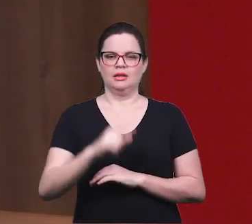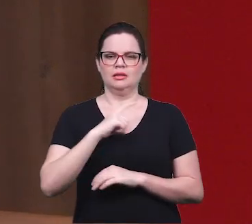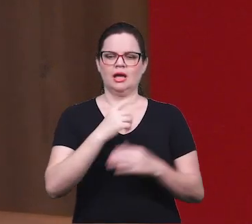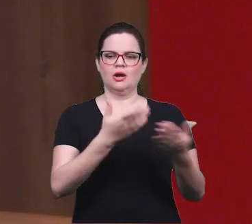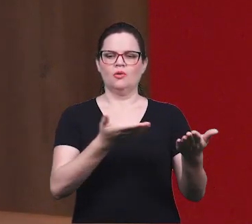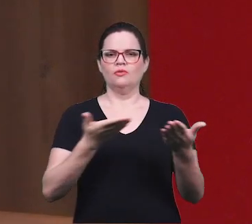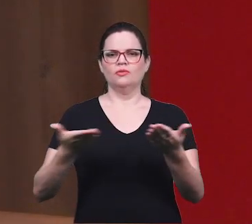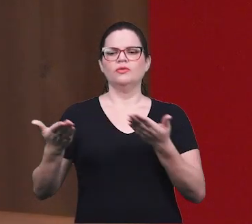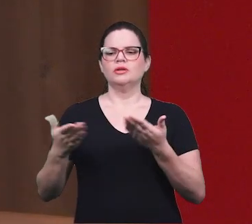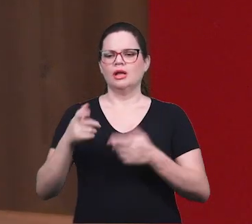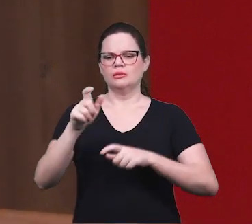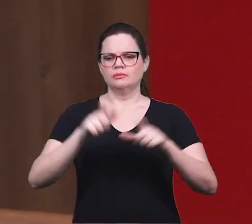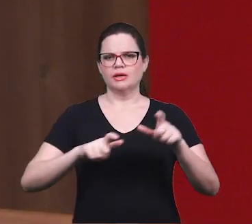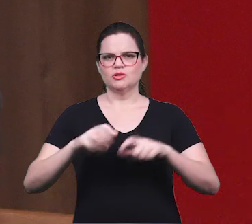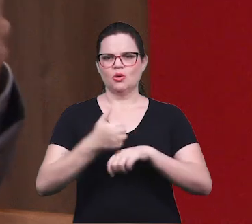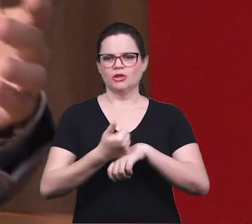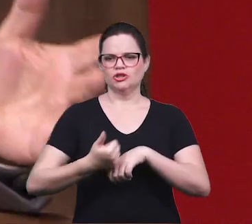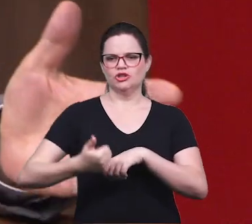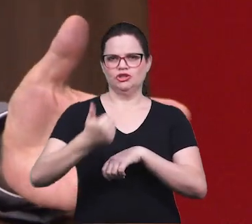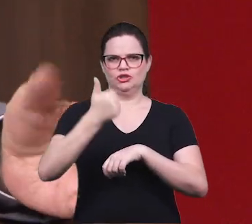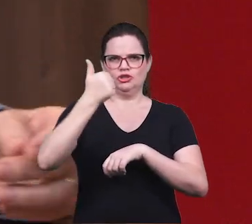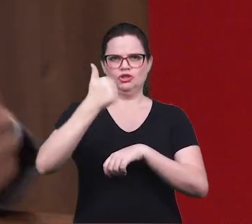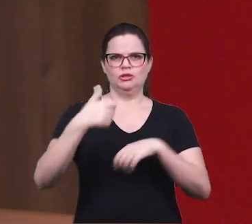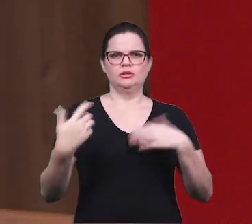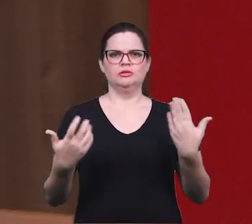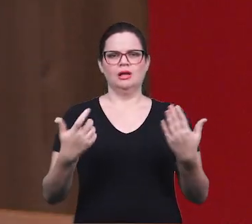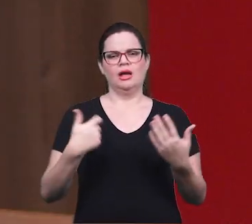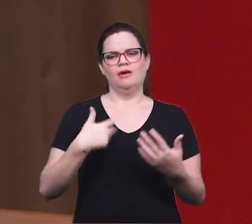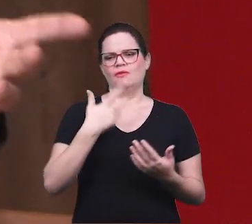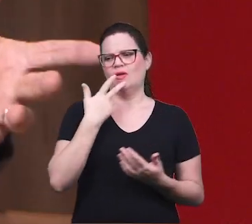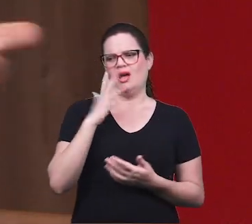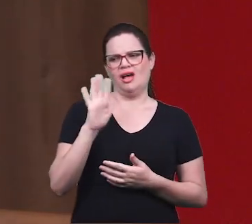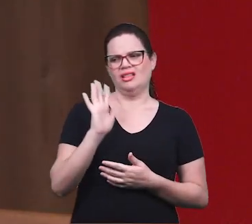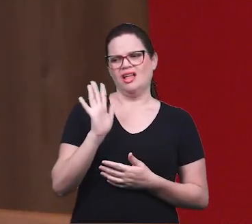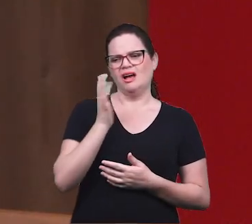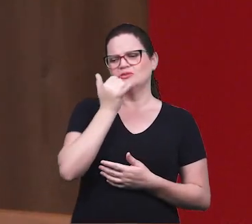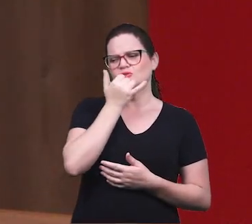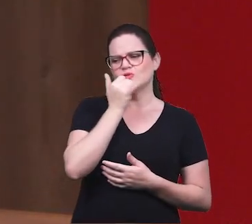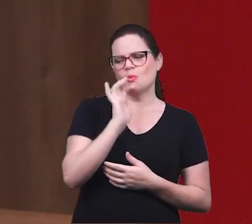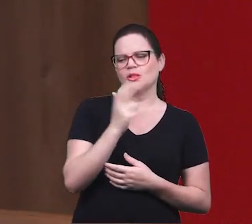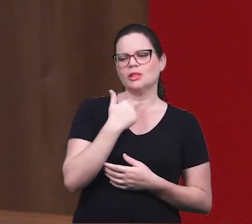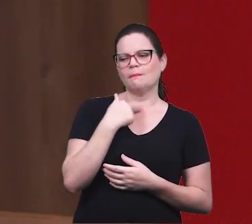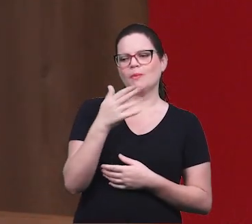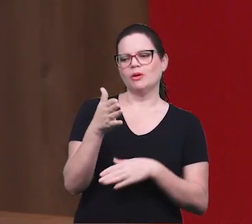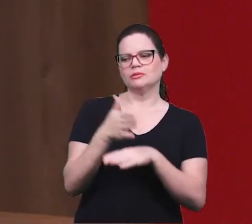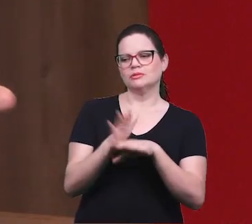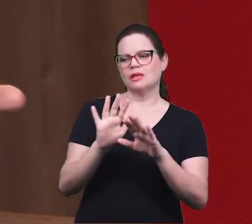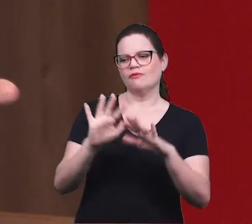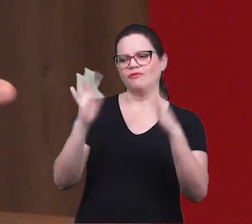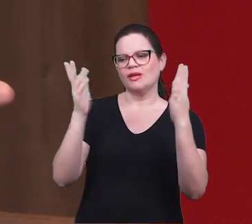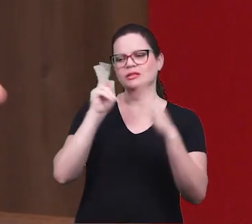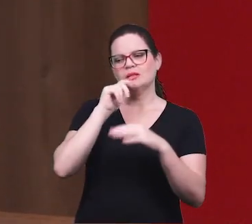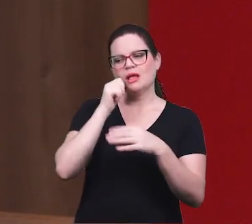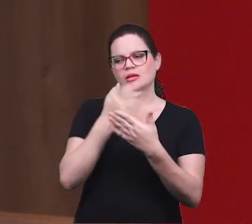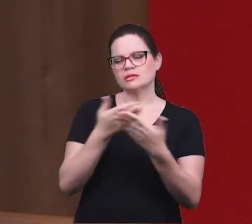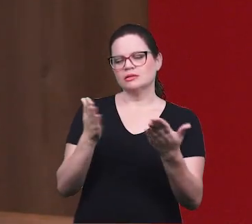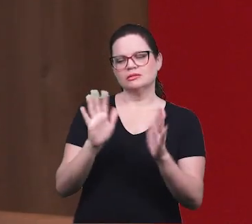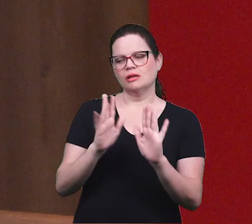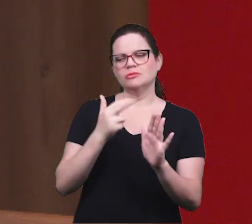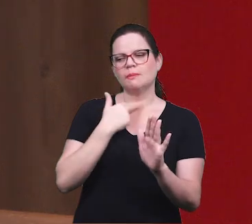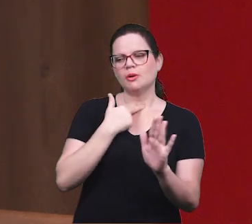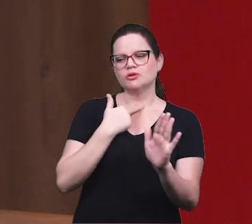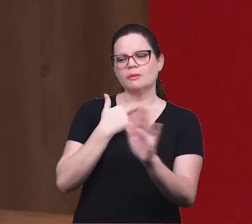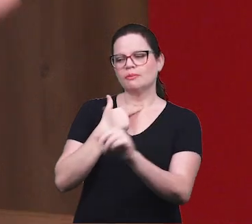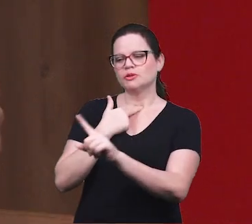convidados dignos deram as suas escusas, as suas desculpas e não compareceram, ele mandou que buscasse